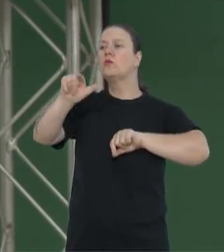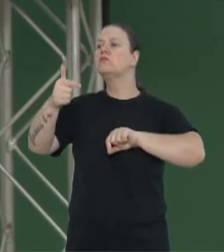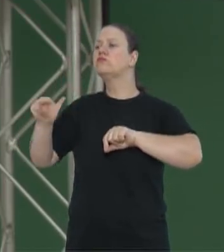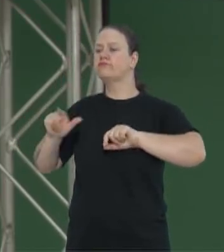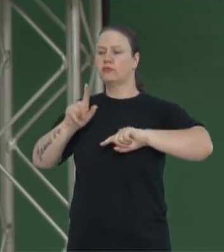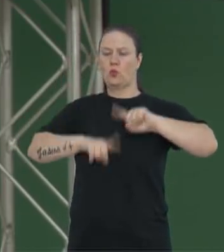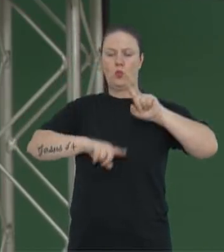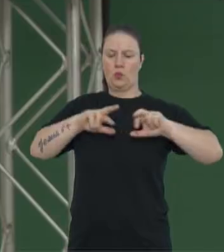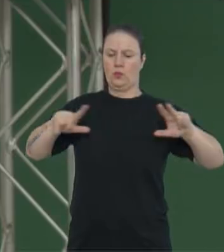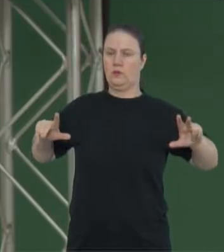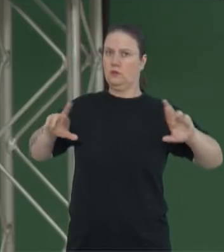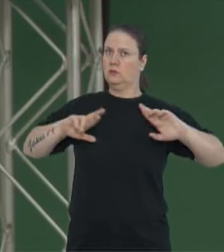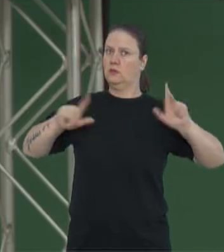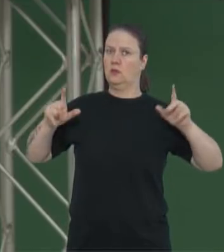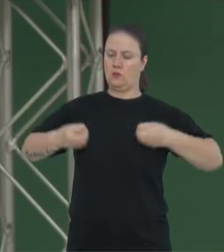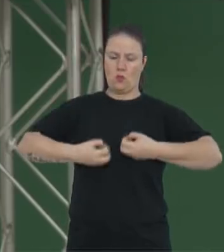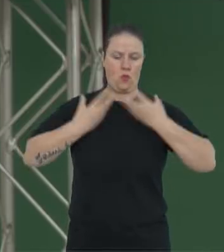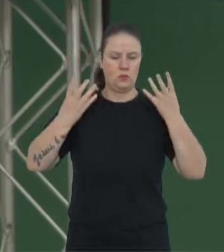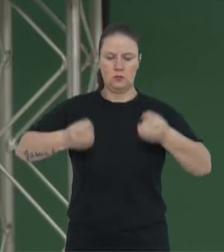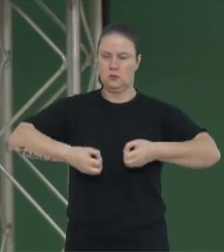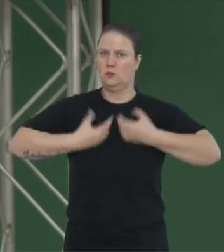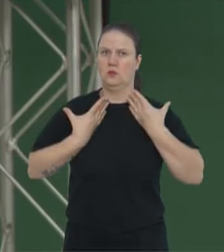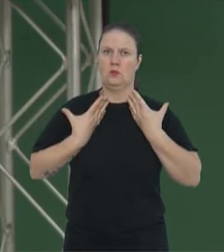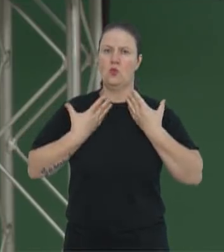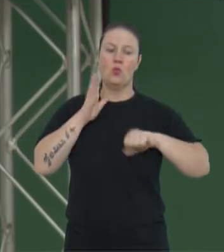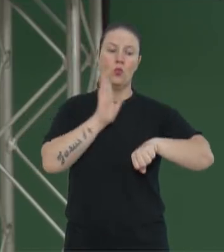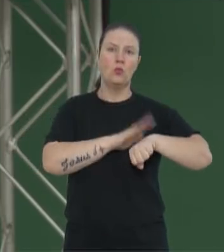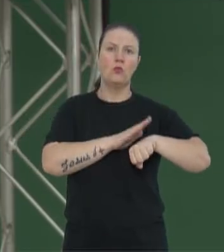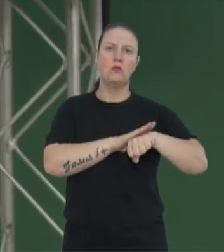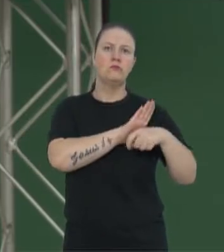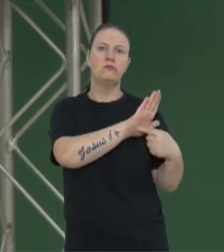expressar o espírito daquele tempo.